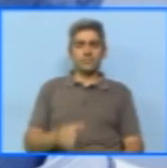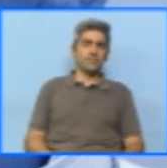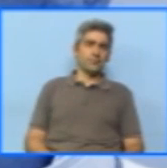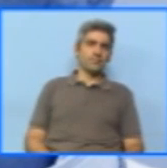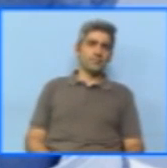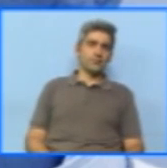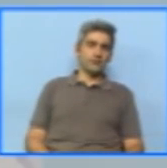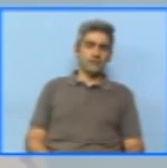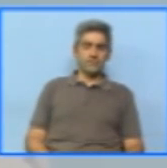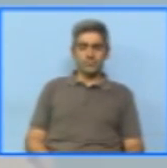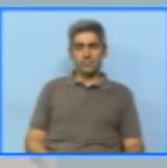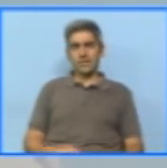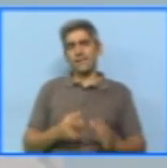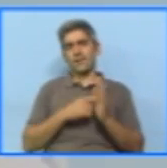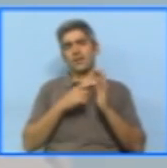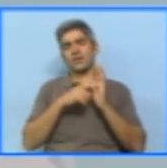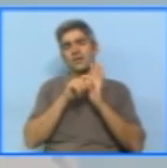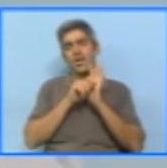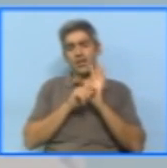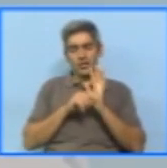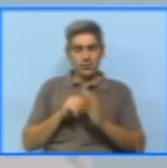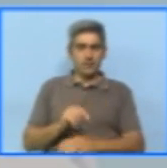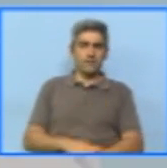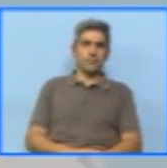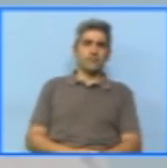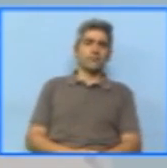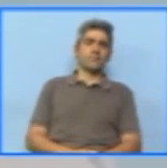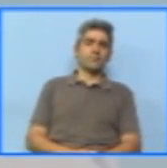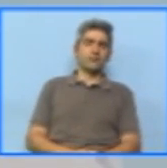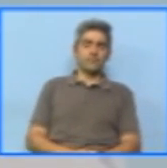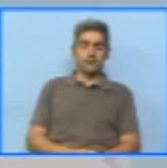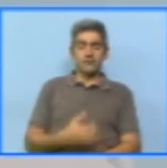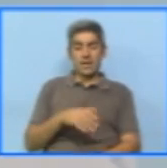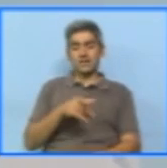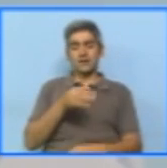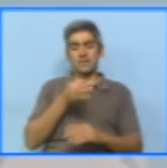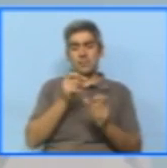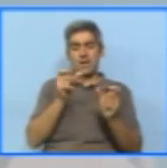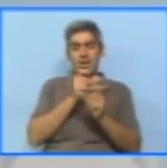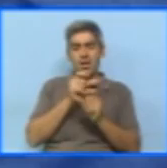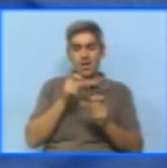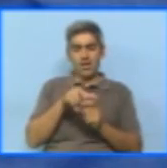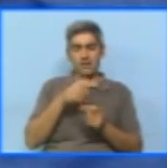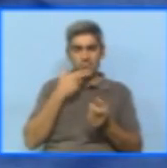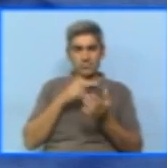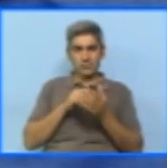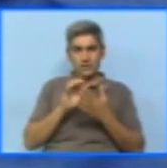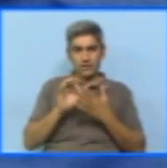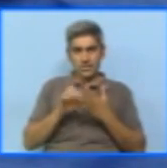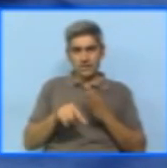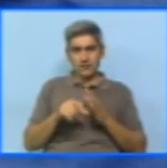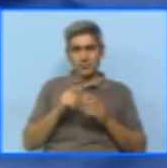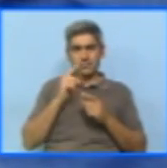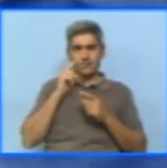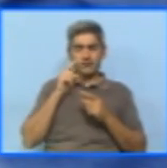de ética? Ora bem, mas a parábola, esta concretamente, não aponta